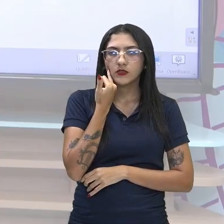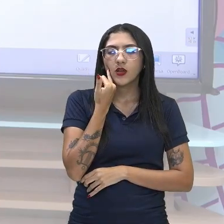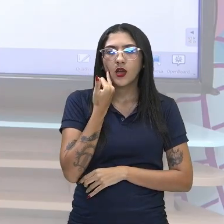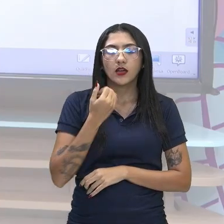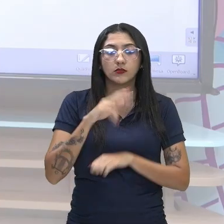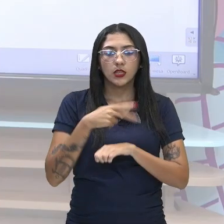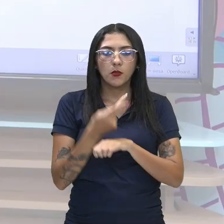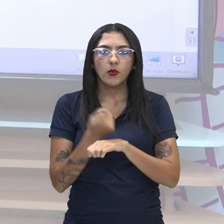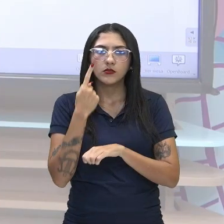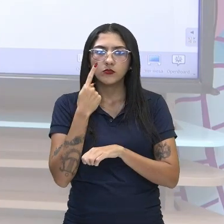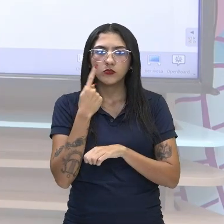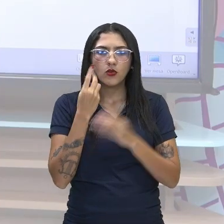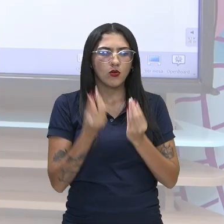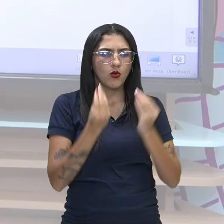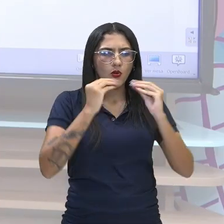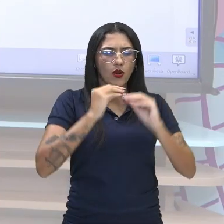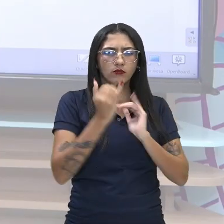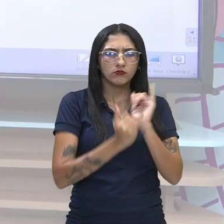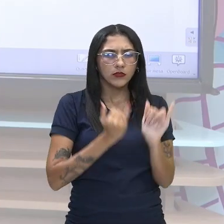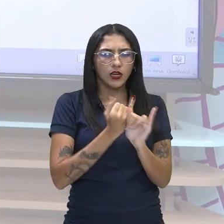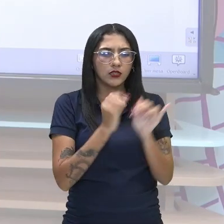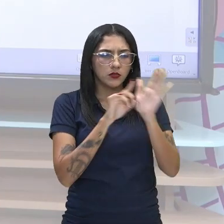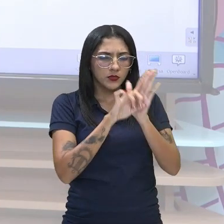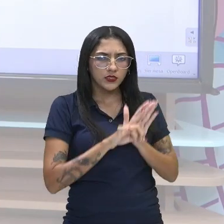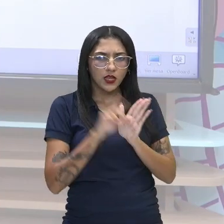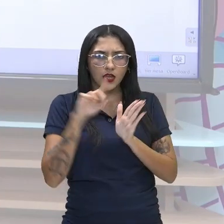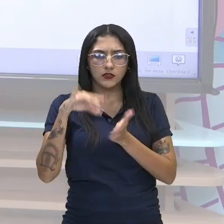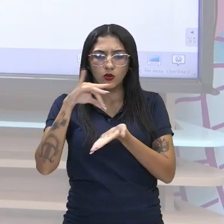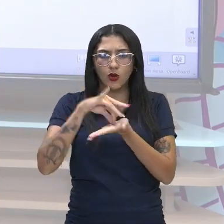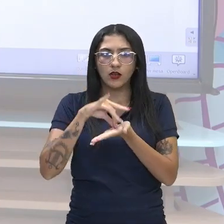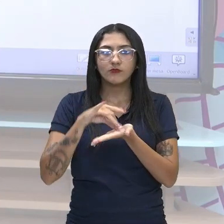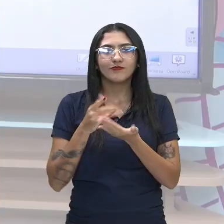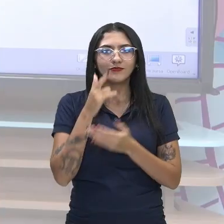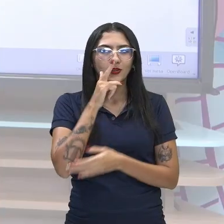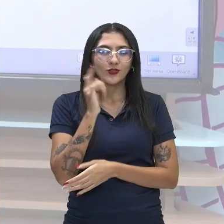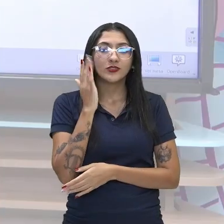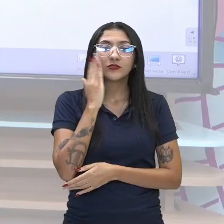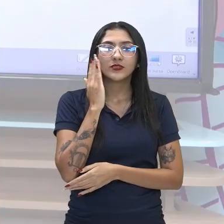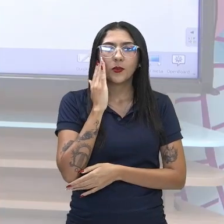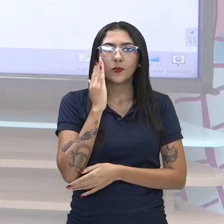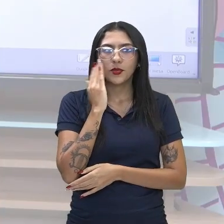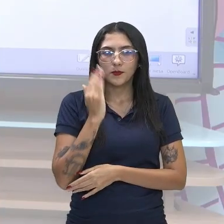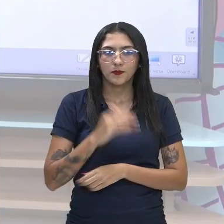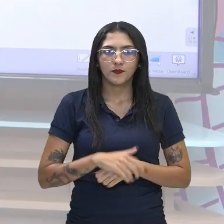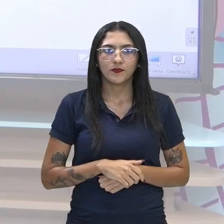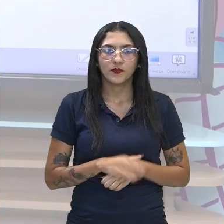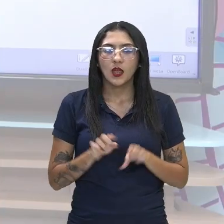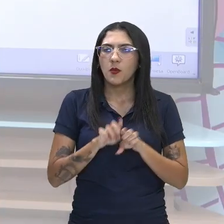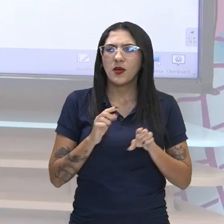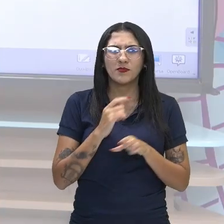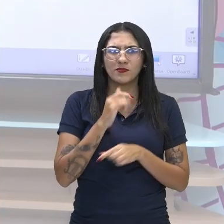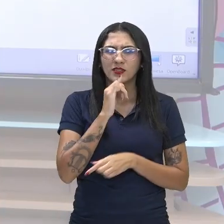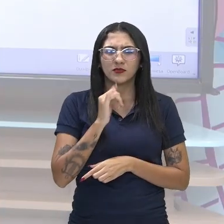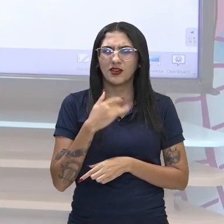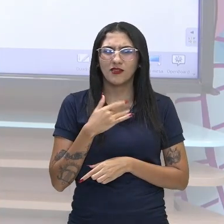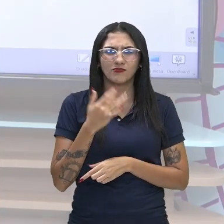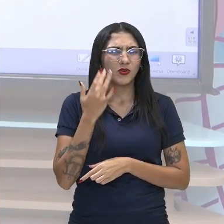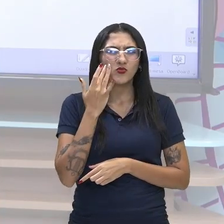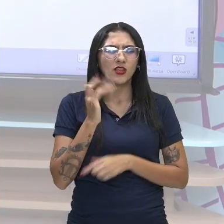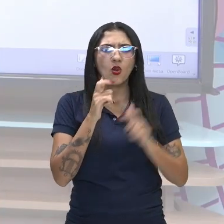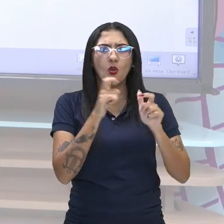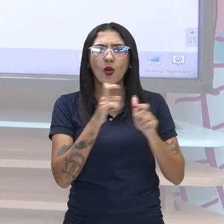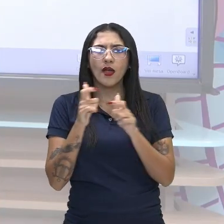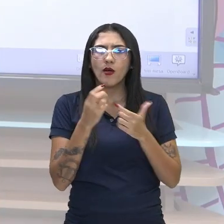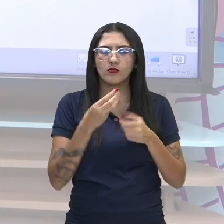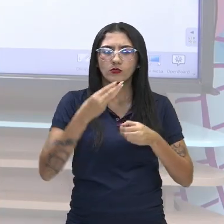essa informação na internet ali, eu consigo te localizar. Mesmo não sabendo qual é o município que você está, qual é o